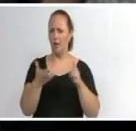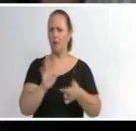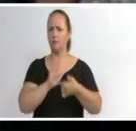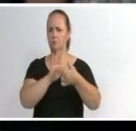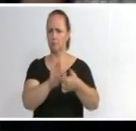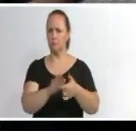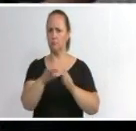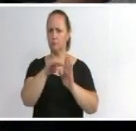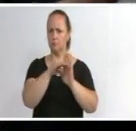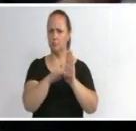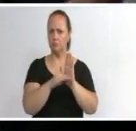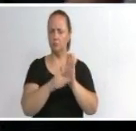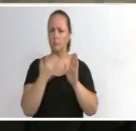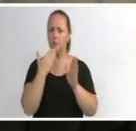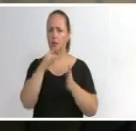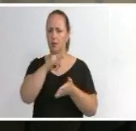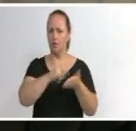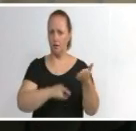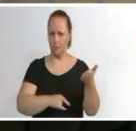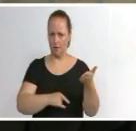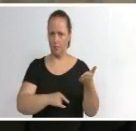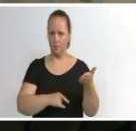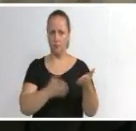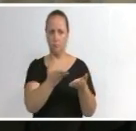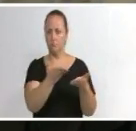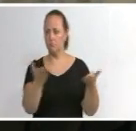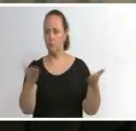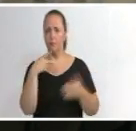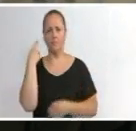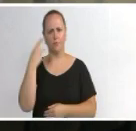requerimento pela ordem? Senhores vereadores.